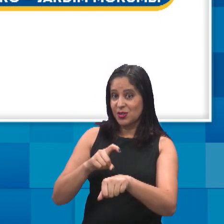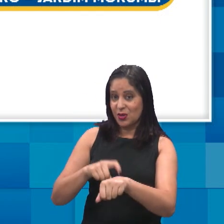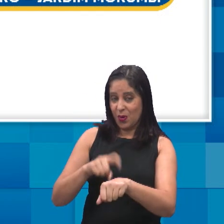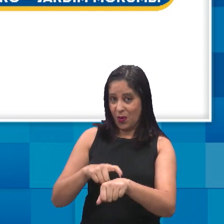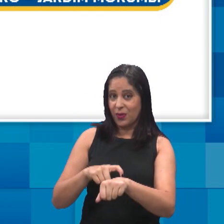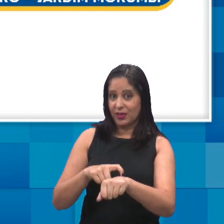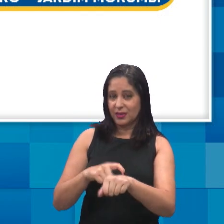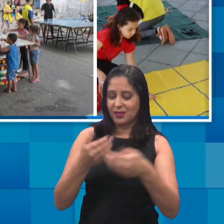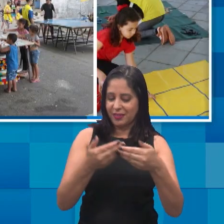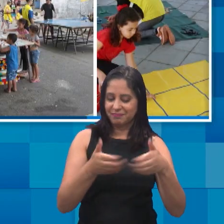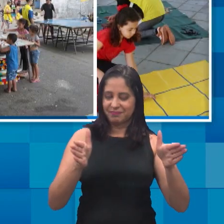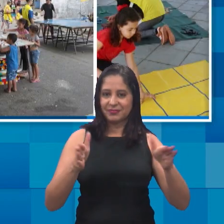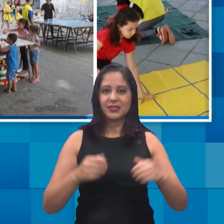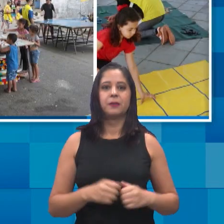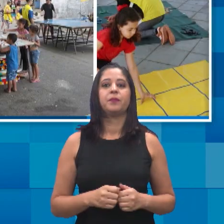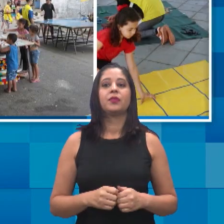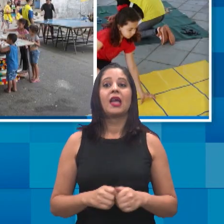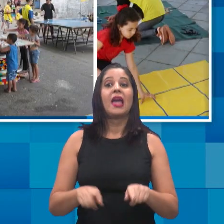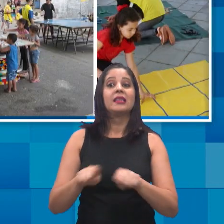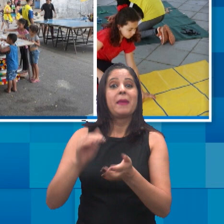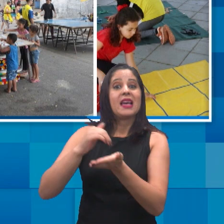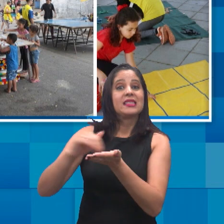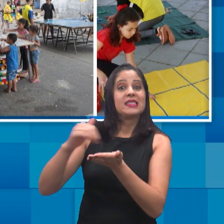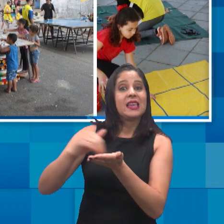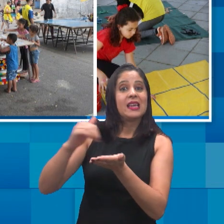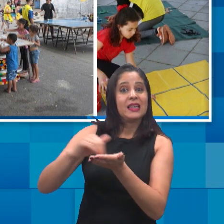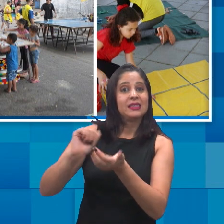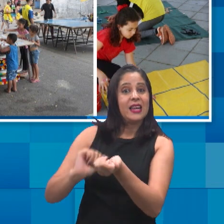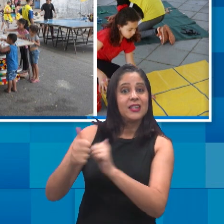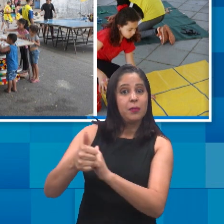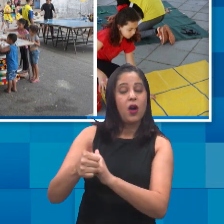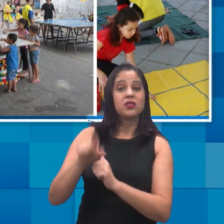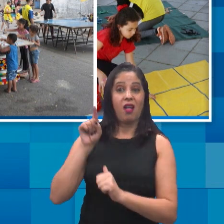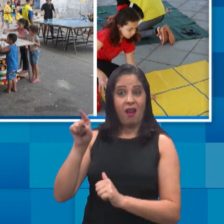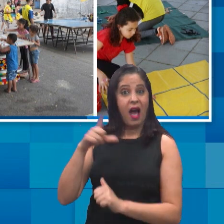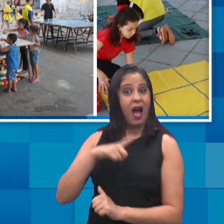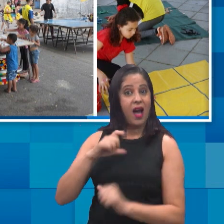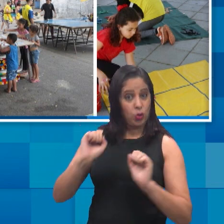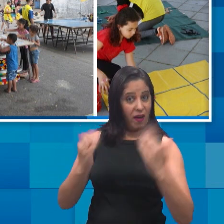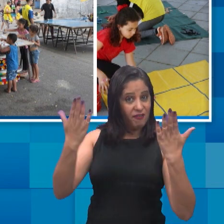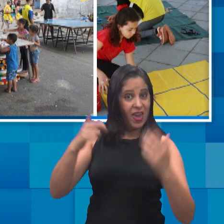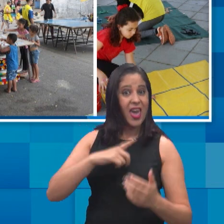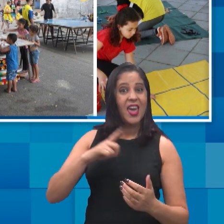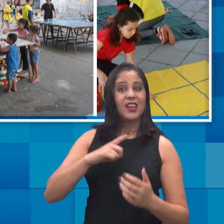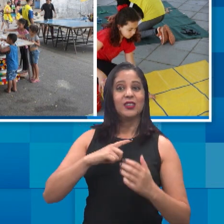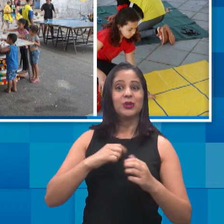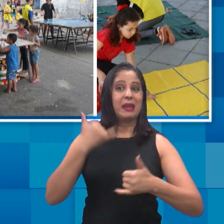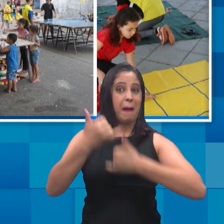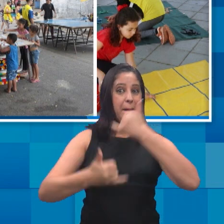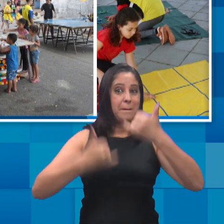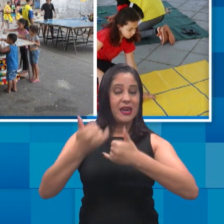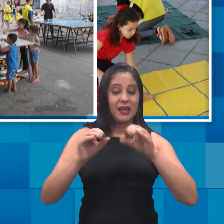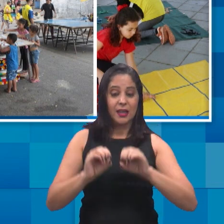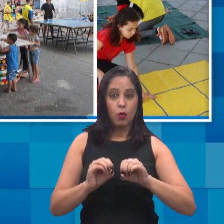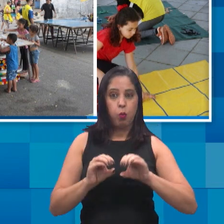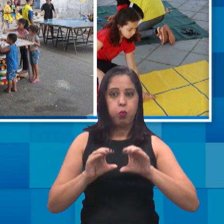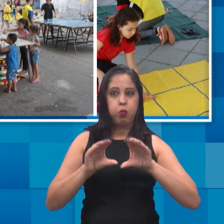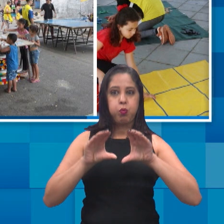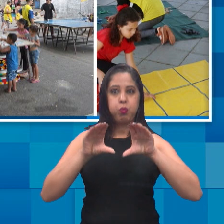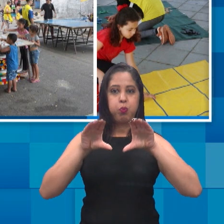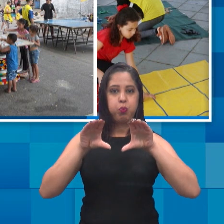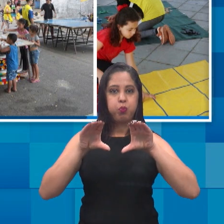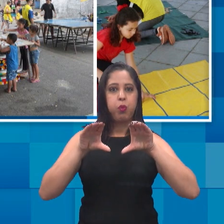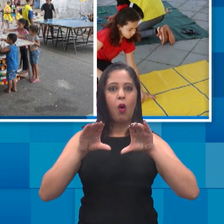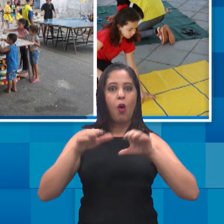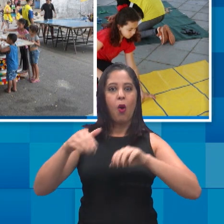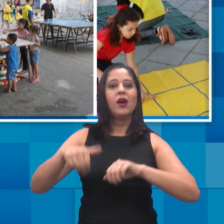de Esportes, Qualidade de Vida. Na inauguração ainda vai ter brinquedos infláveis e uma rua de lazer lá para a criançada. Então, as famílias, os pais, as